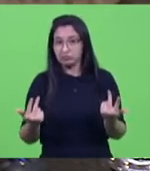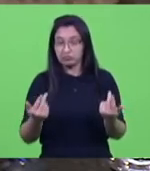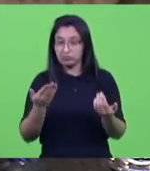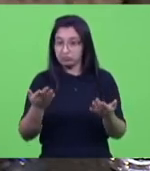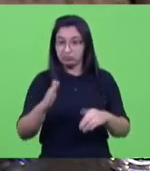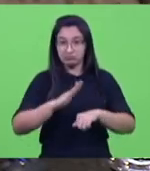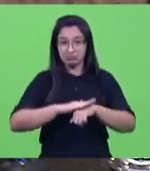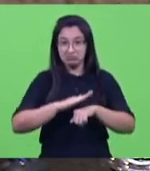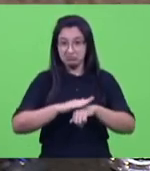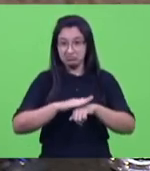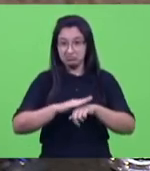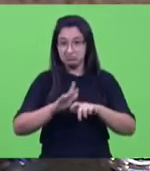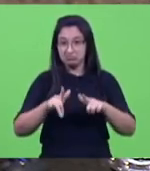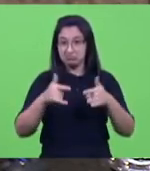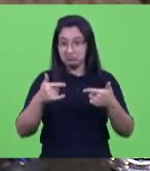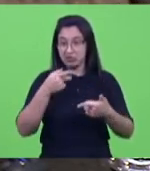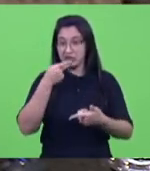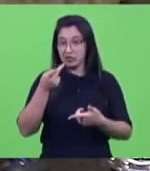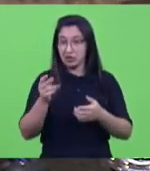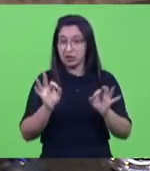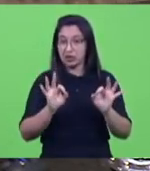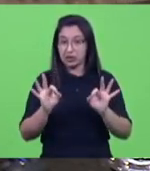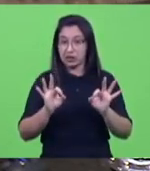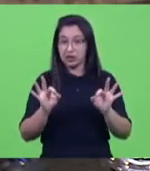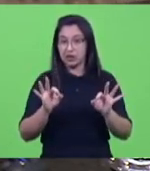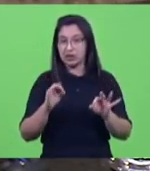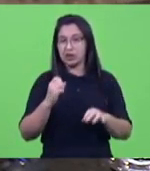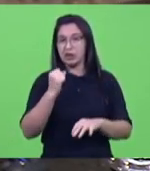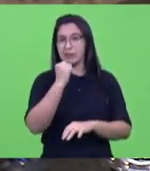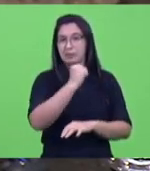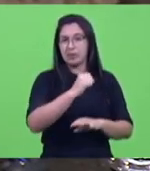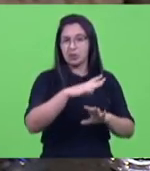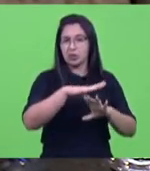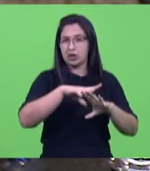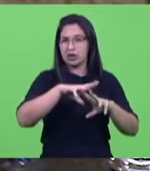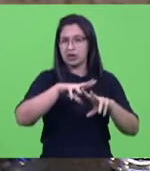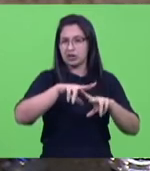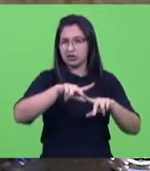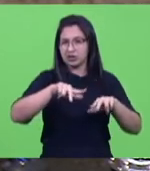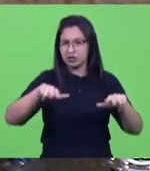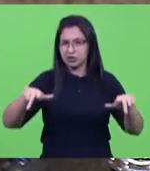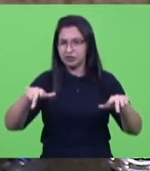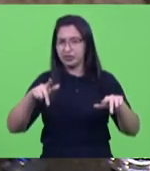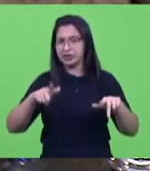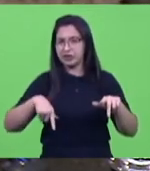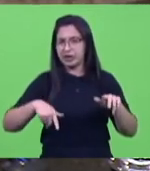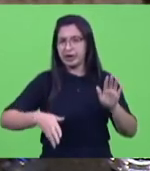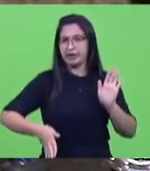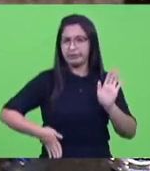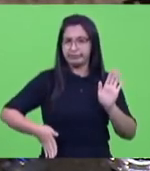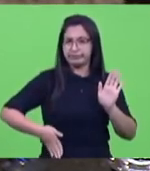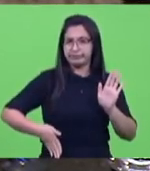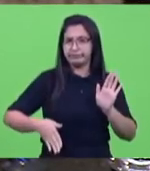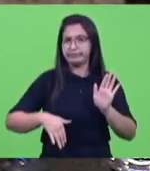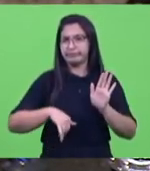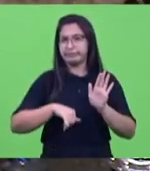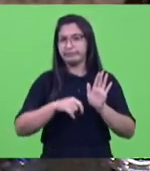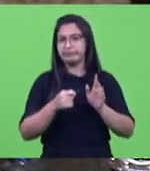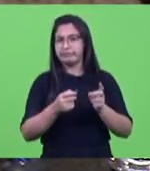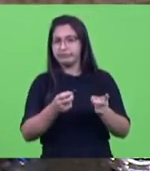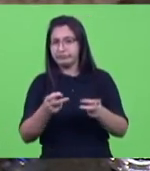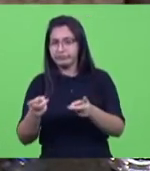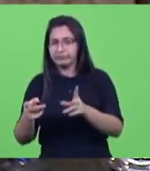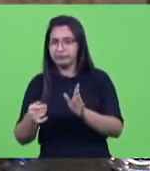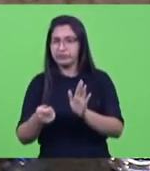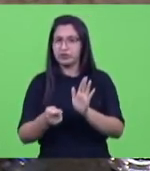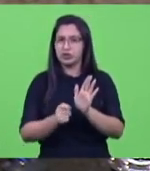realmente limparam a sociedade desse lixo, dessa escória que é o traficante, não há nenhum